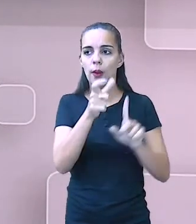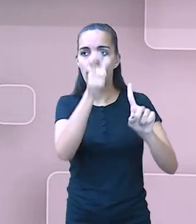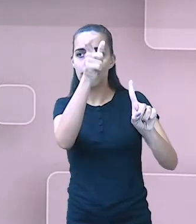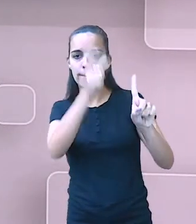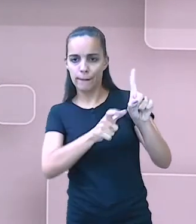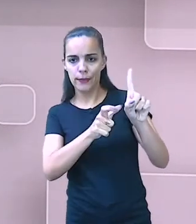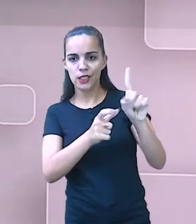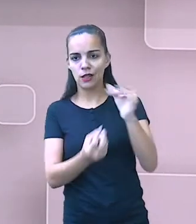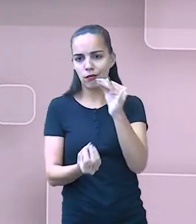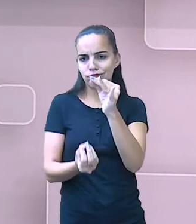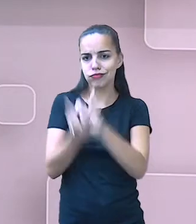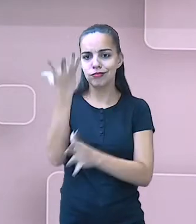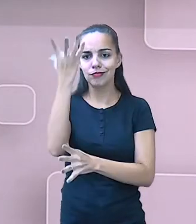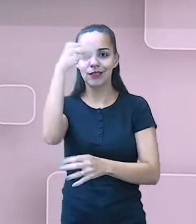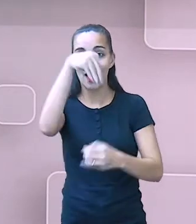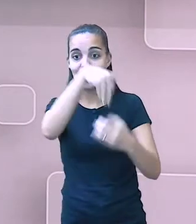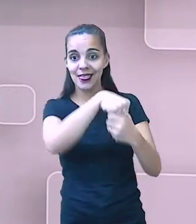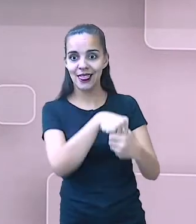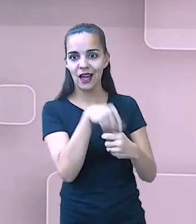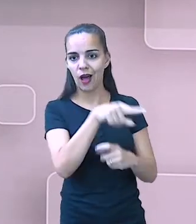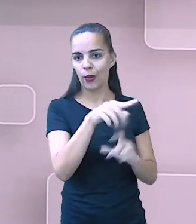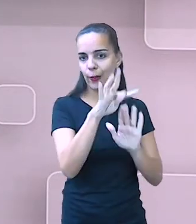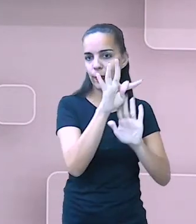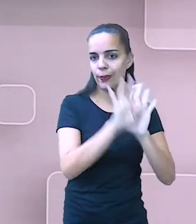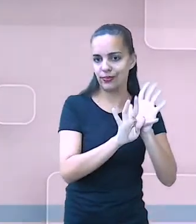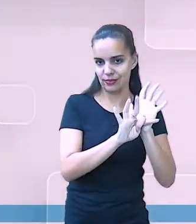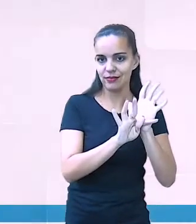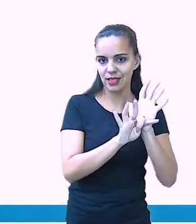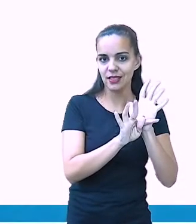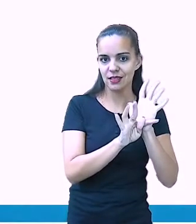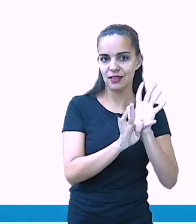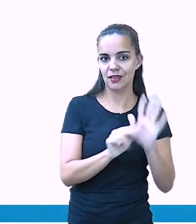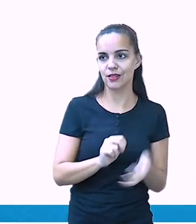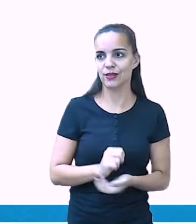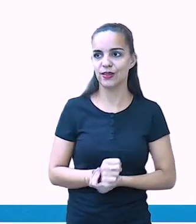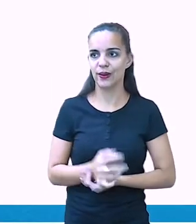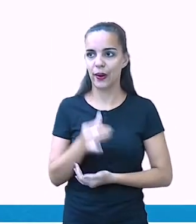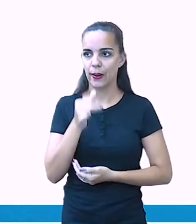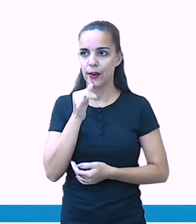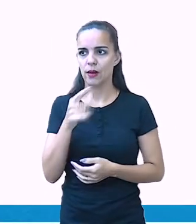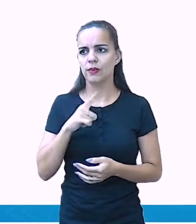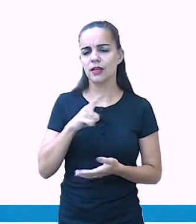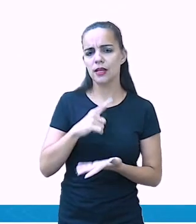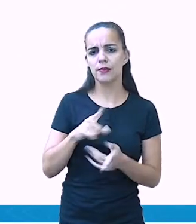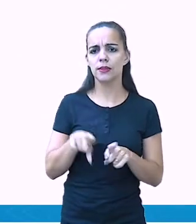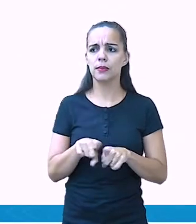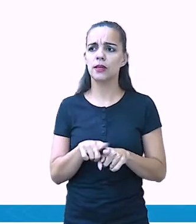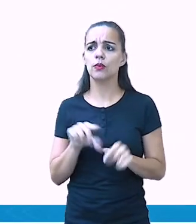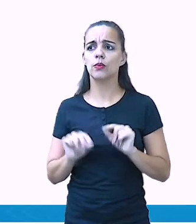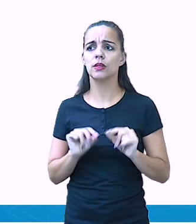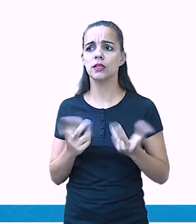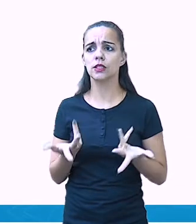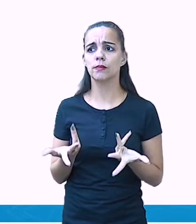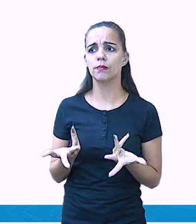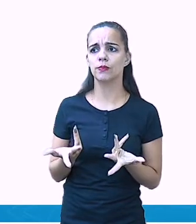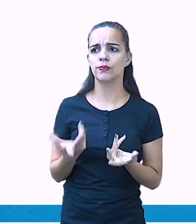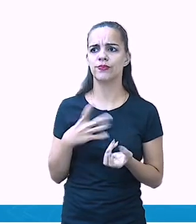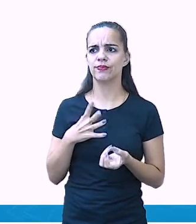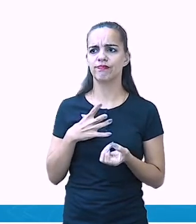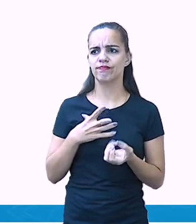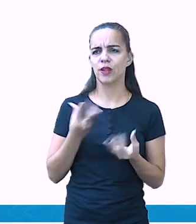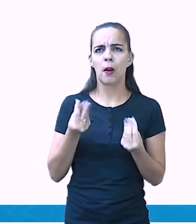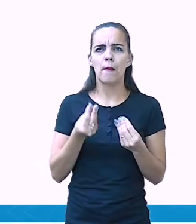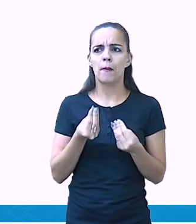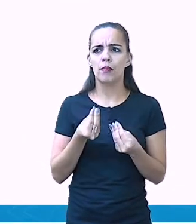desse contexto. Além deles, também surgiram vários outros, né? A gente tem, então, uma característica